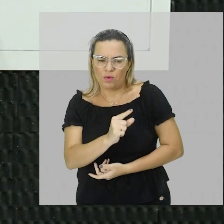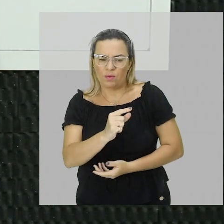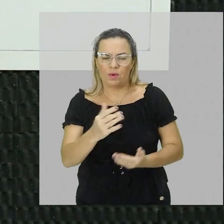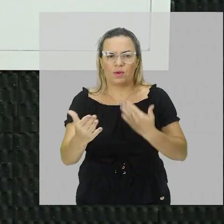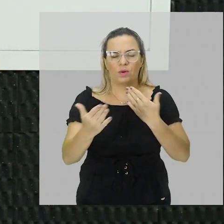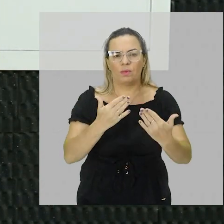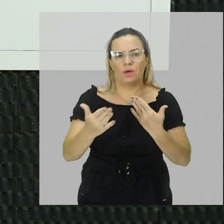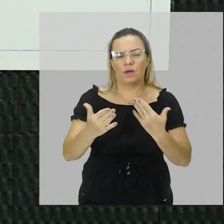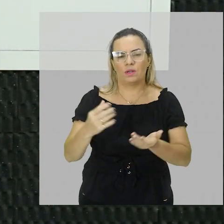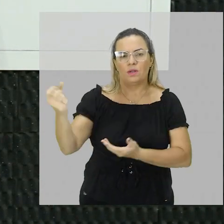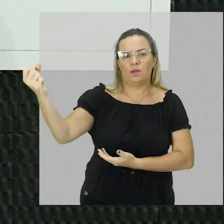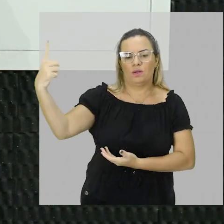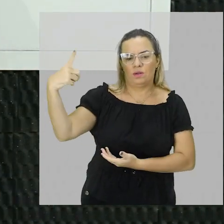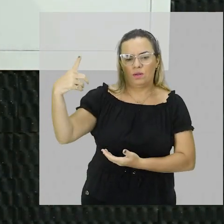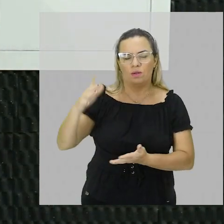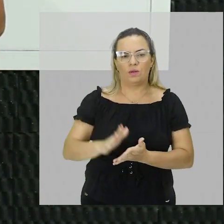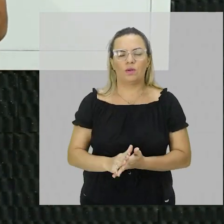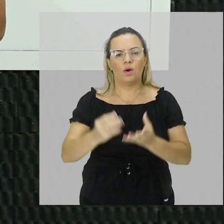seja,